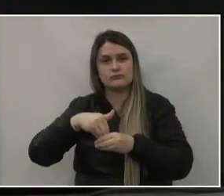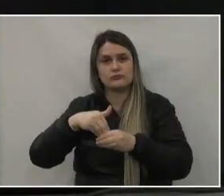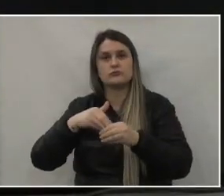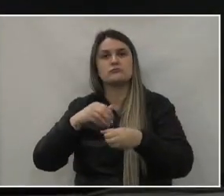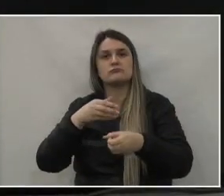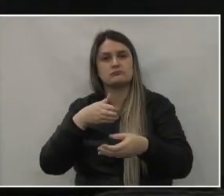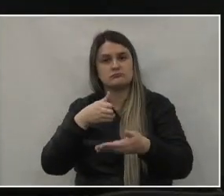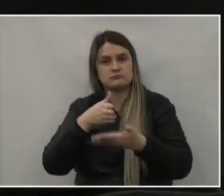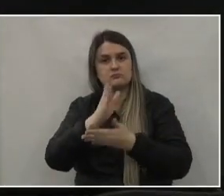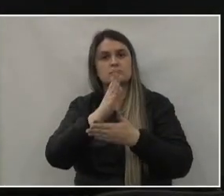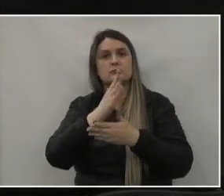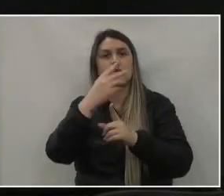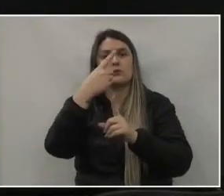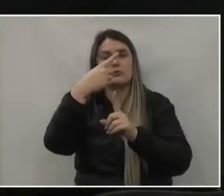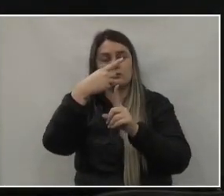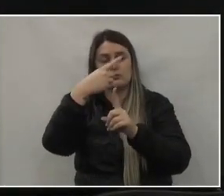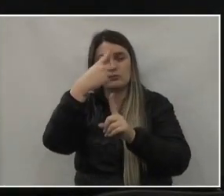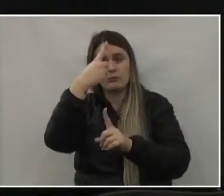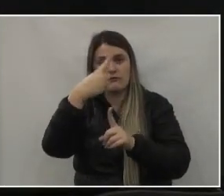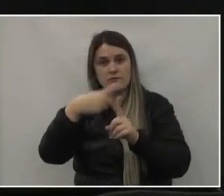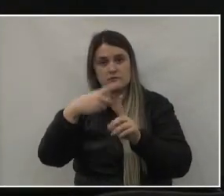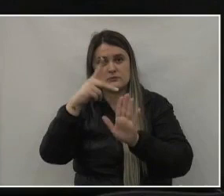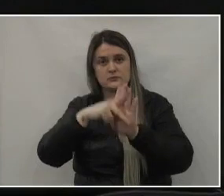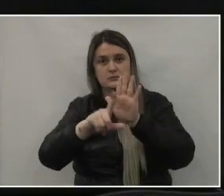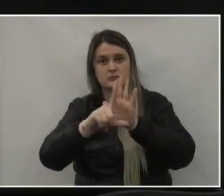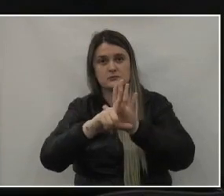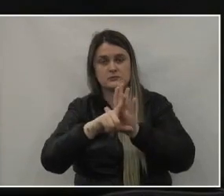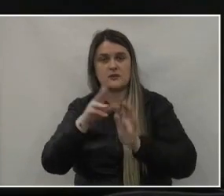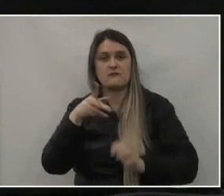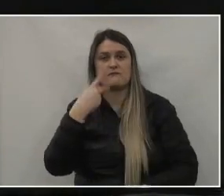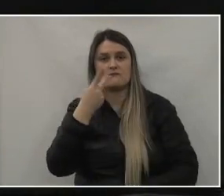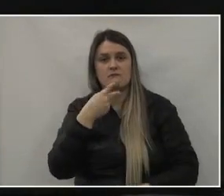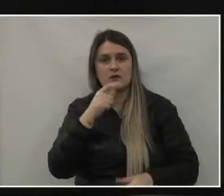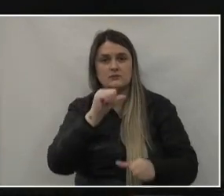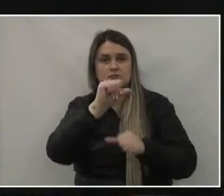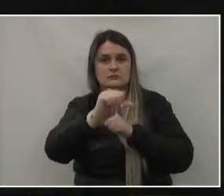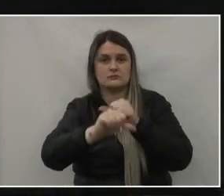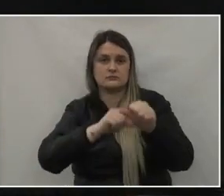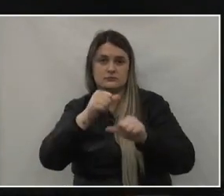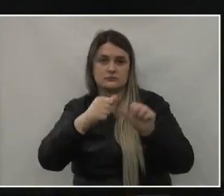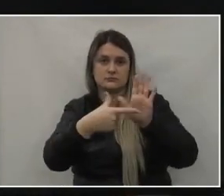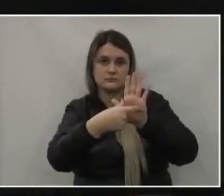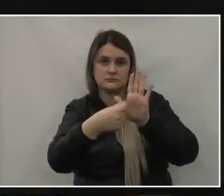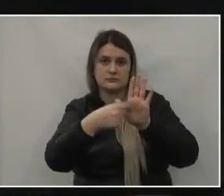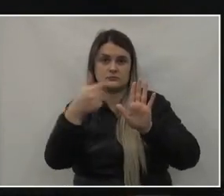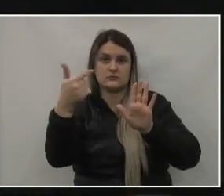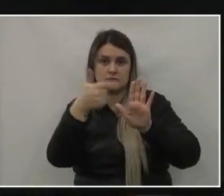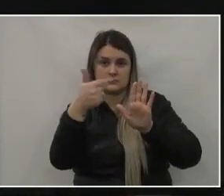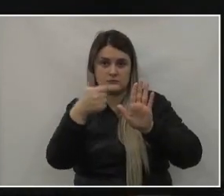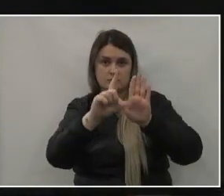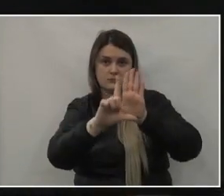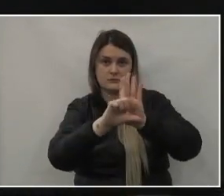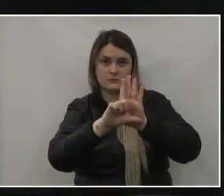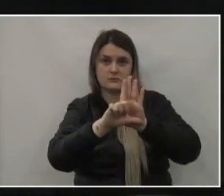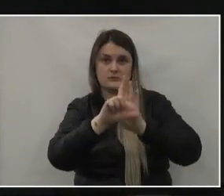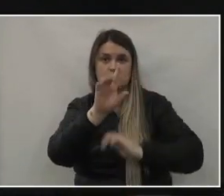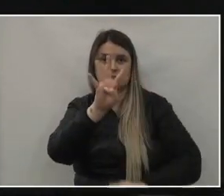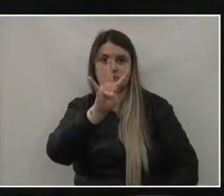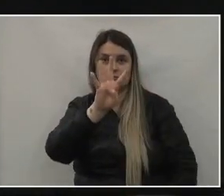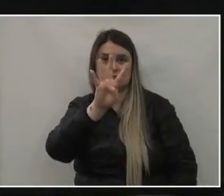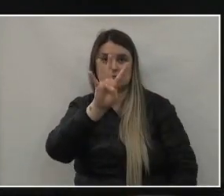única do projeto de lei ordinária 32/2020 dispõe sobre alterações do artigo 2º da lei